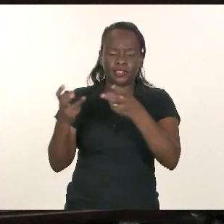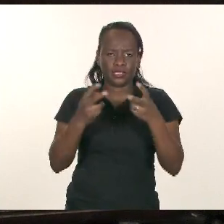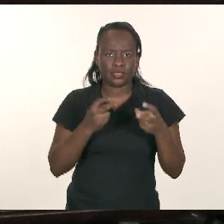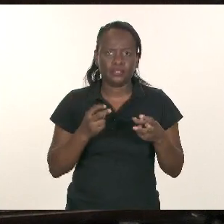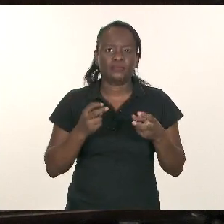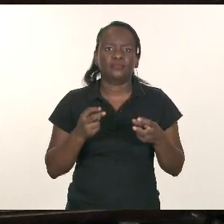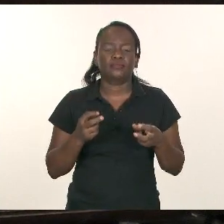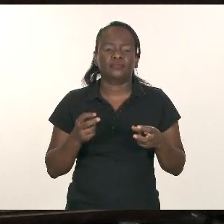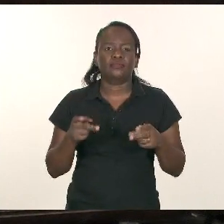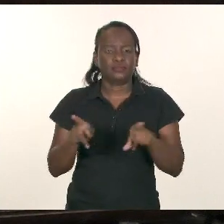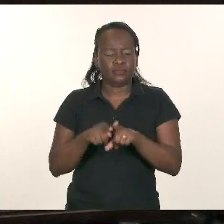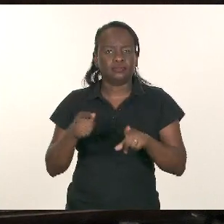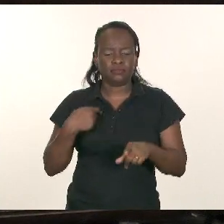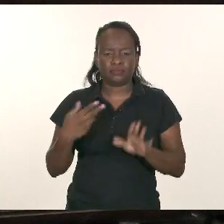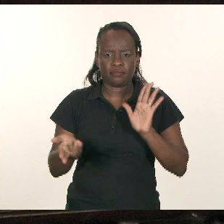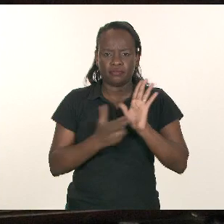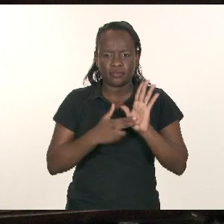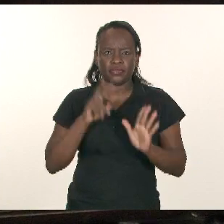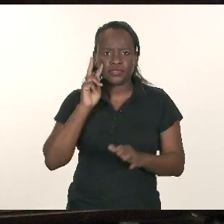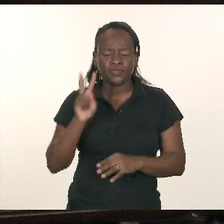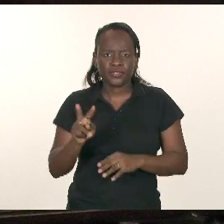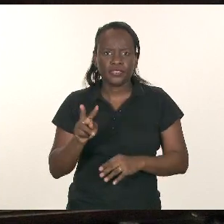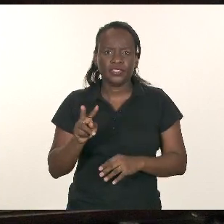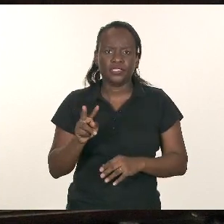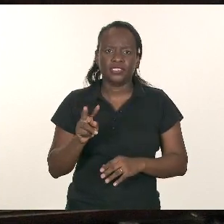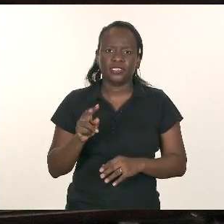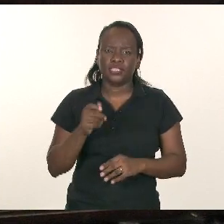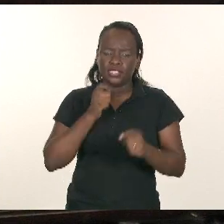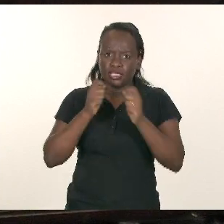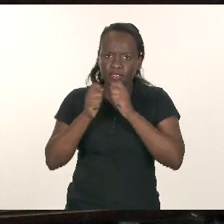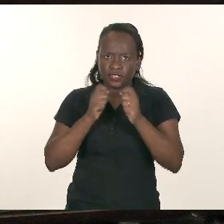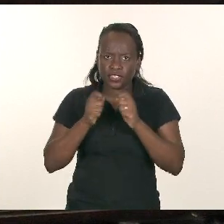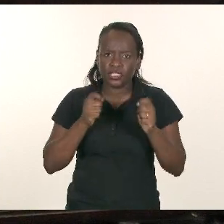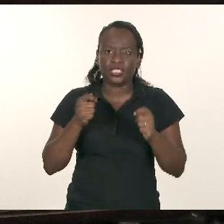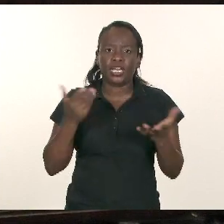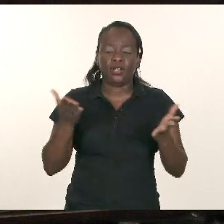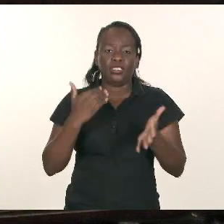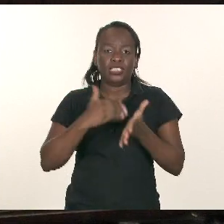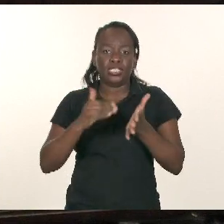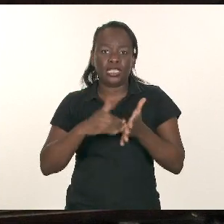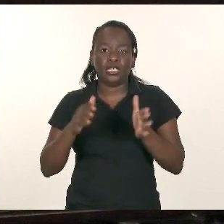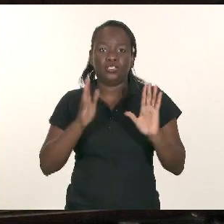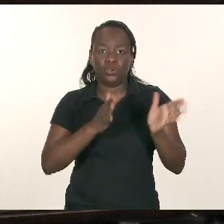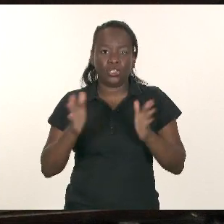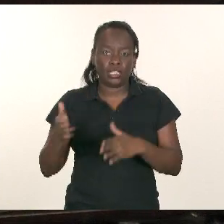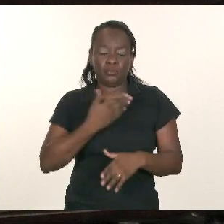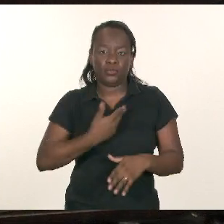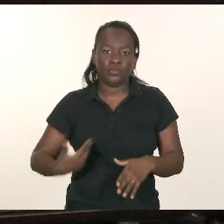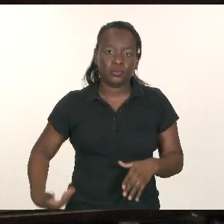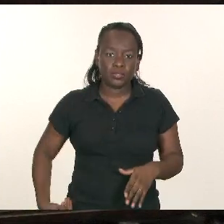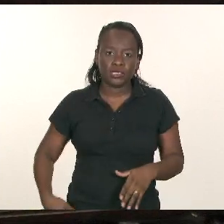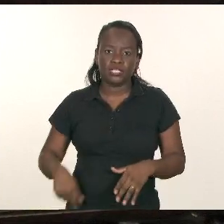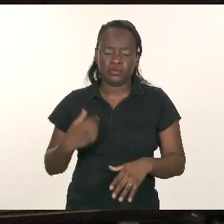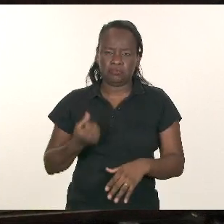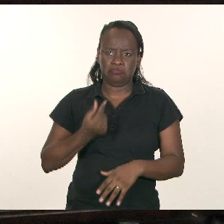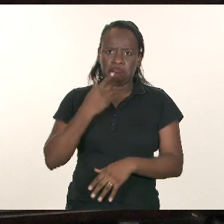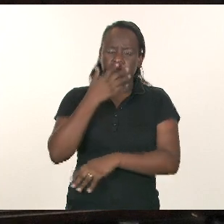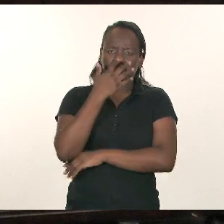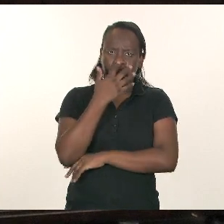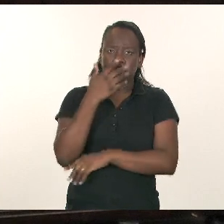e confesso que assisti a uma entrevista do atual secretário de Ordem Pública com muito